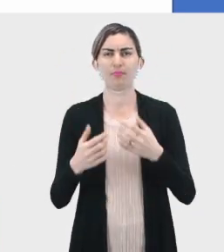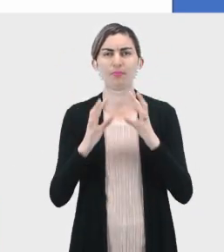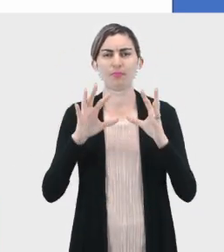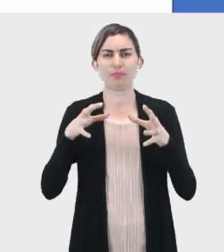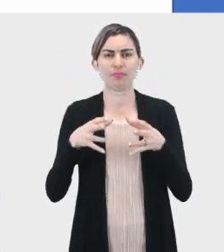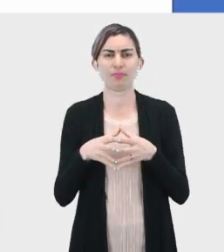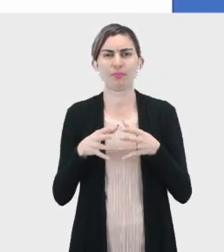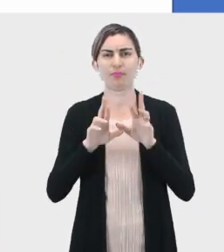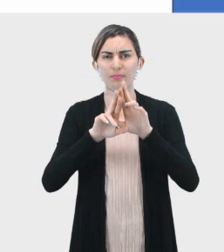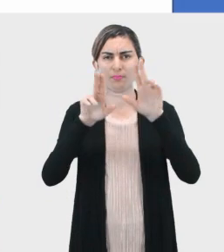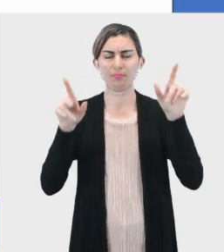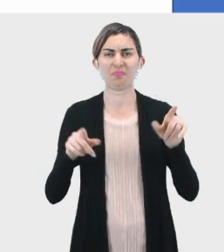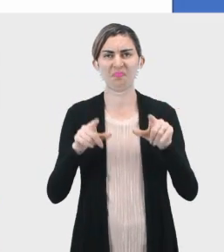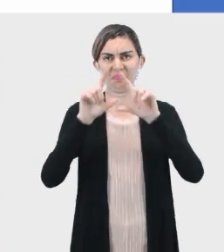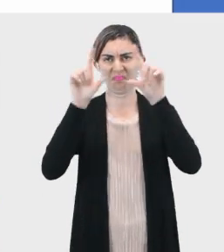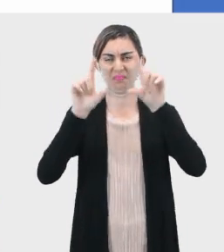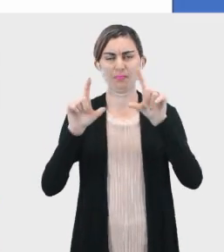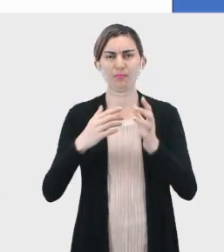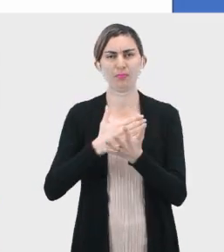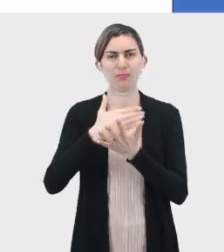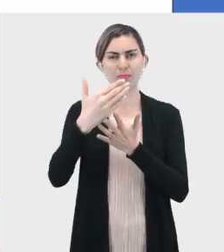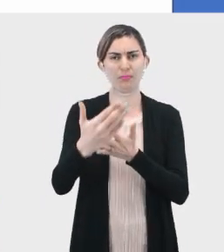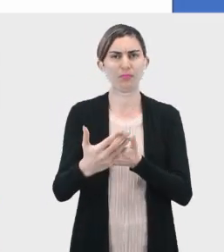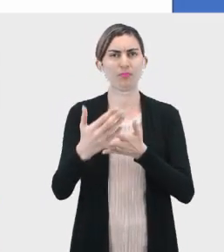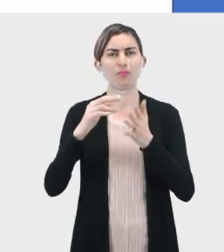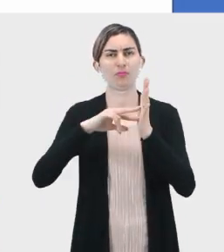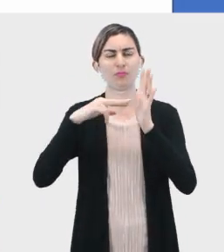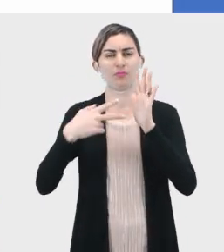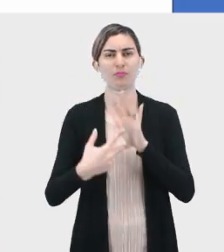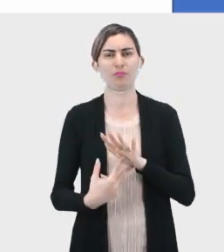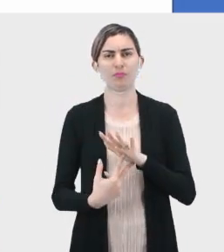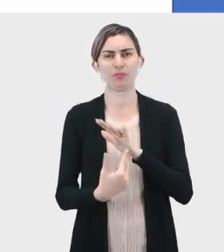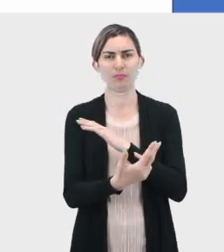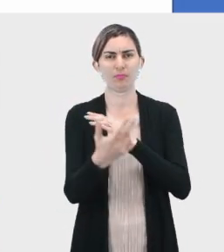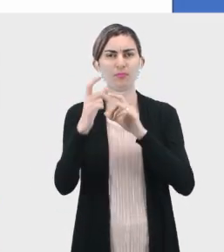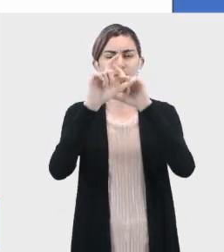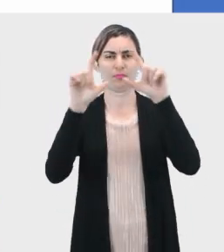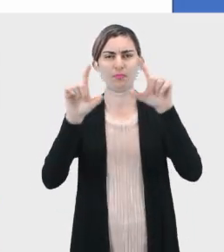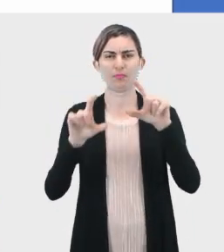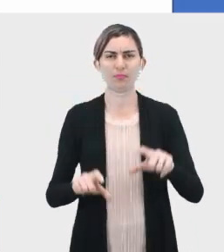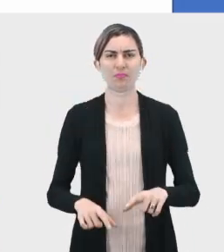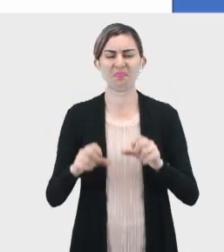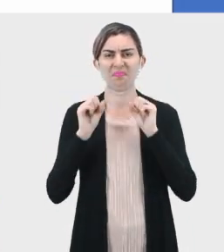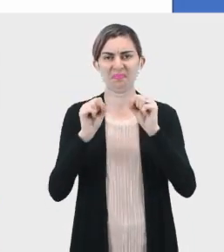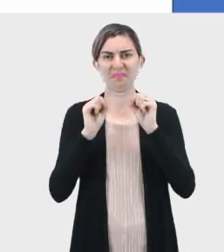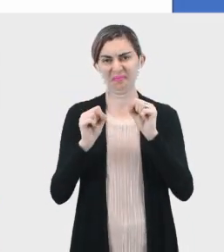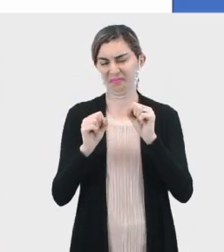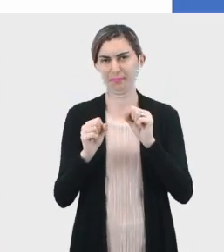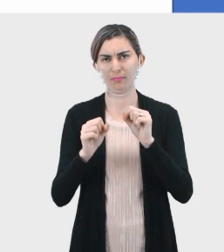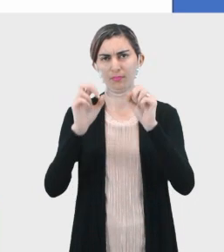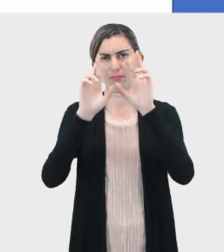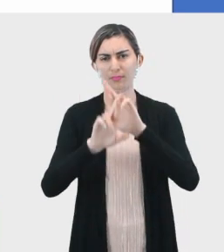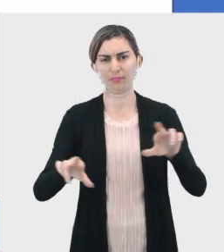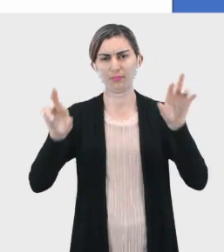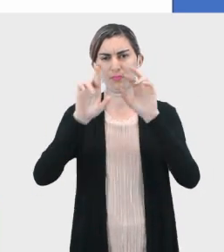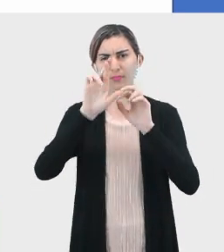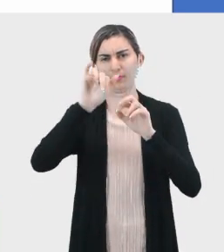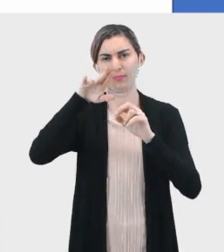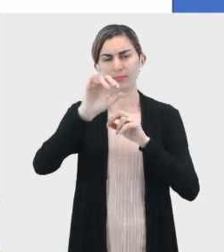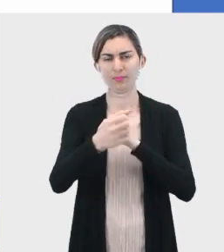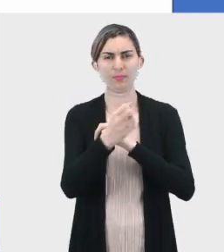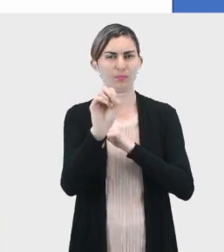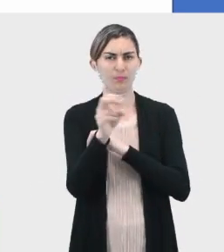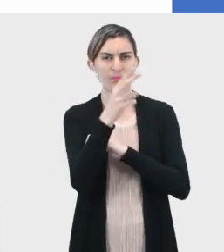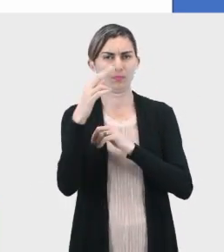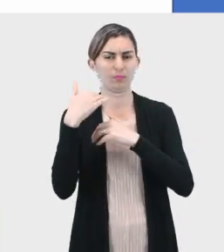estrofe ela é constituída por versos introduzidos pelo sentido das frases. Ela pode ter rimas ou